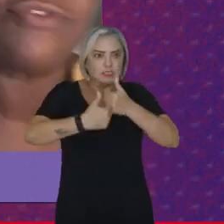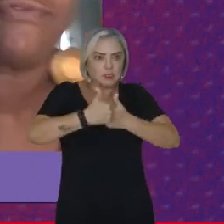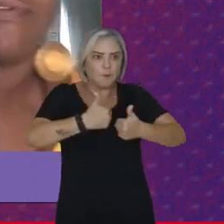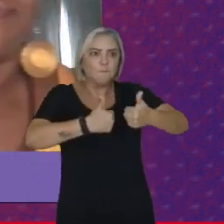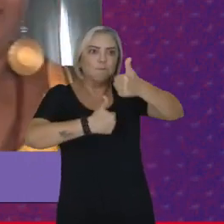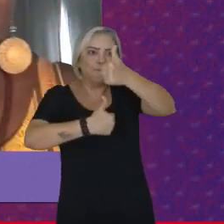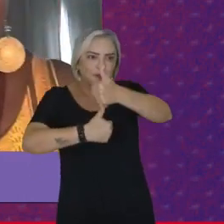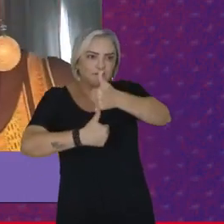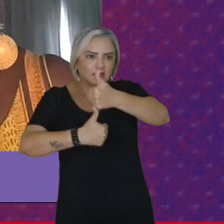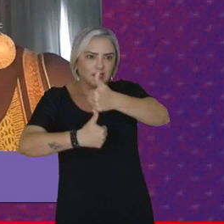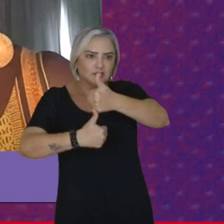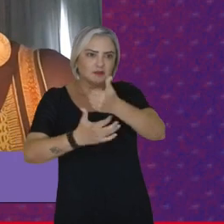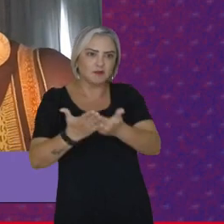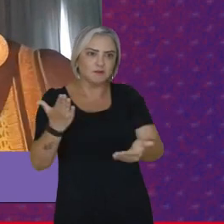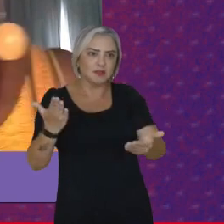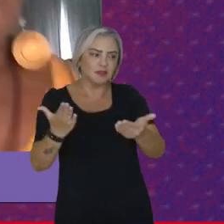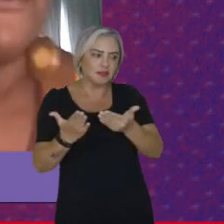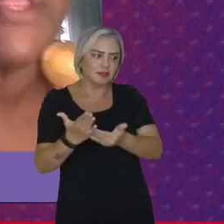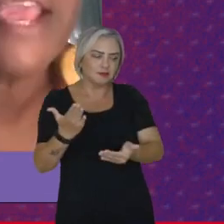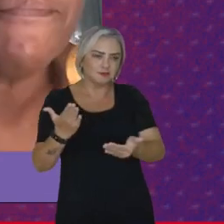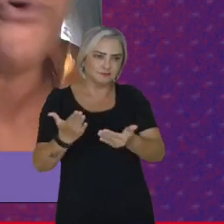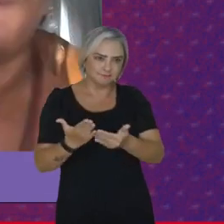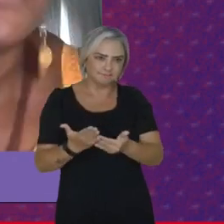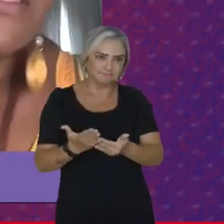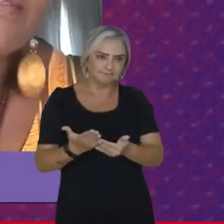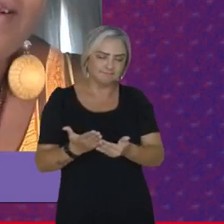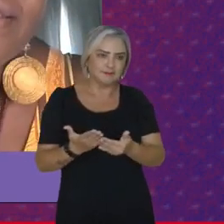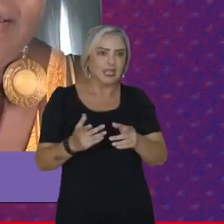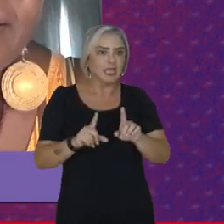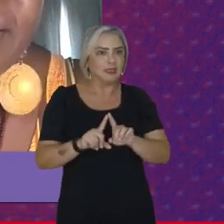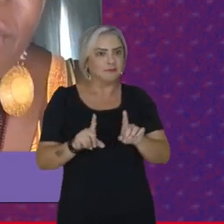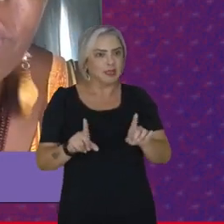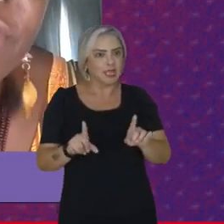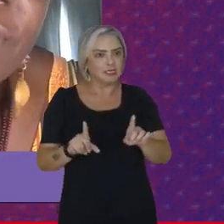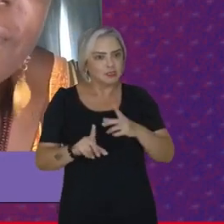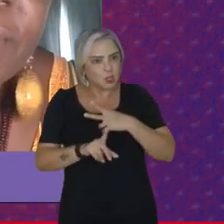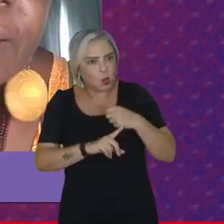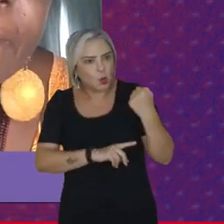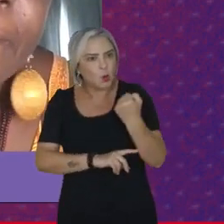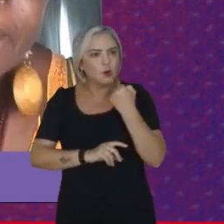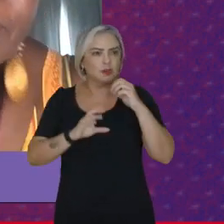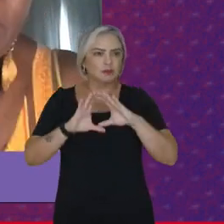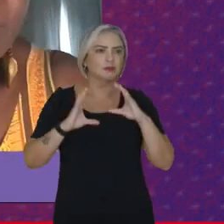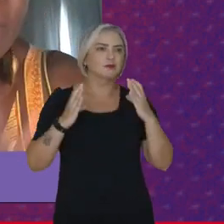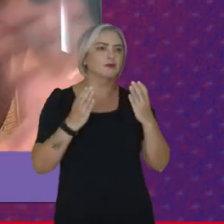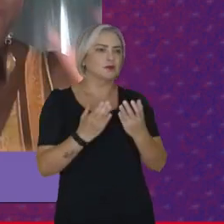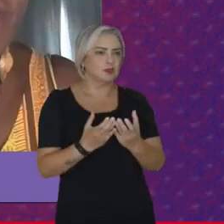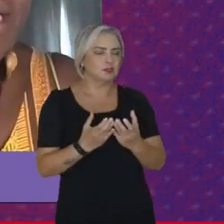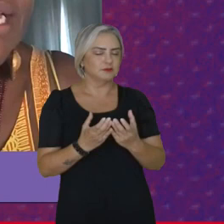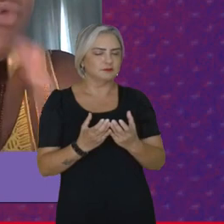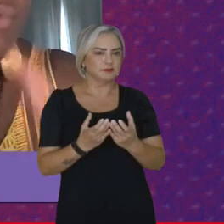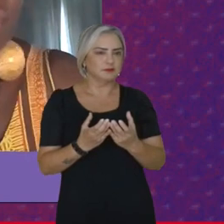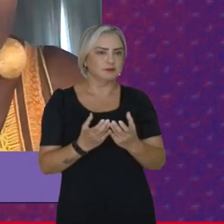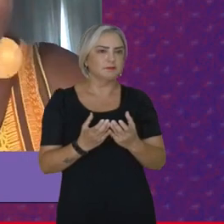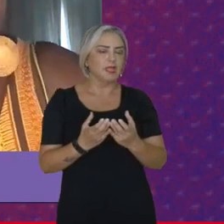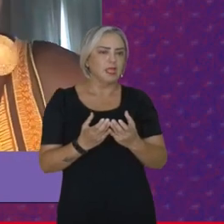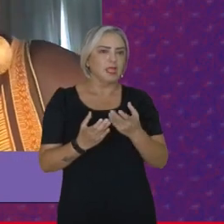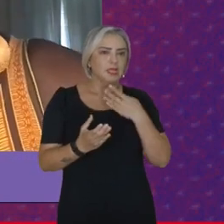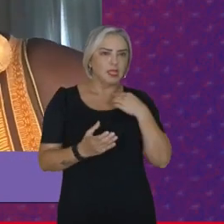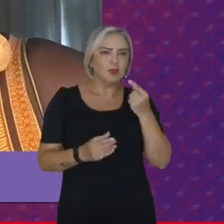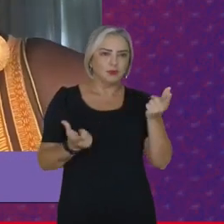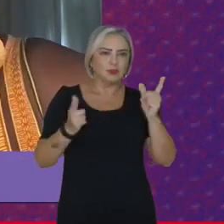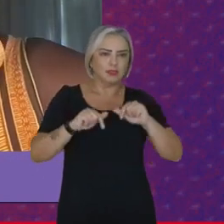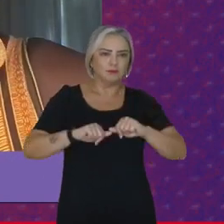vão ser perdidos. E, ao mesmo tempo, conquistas coletivas. E finalizo, eu só